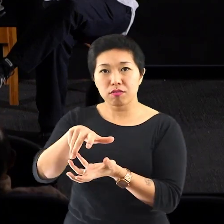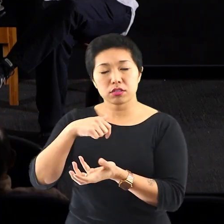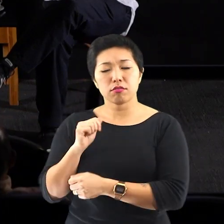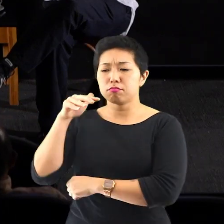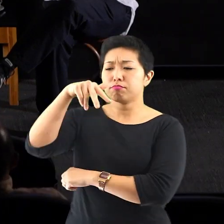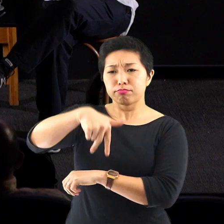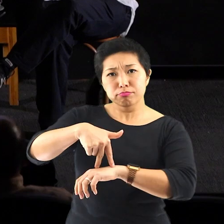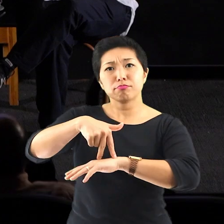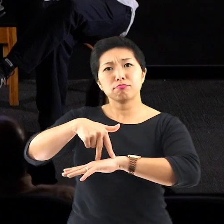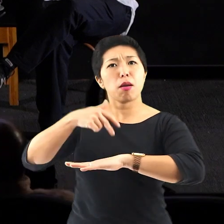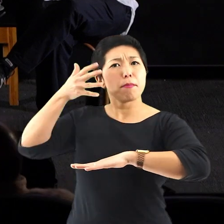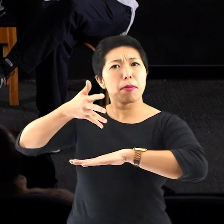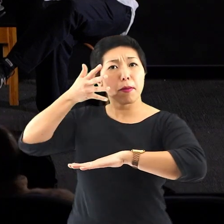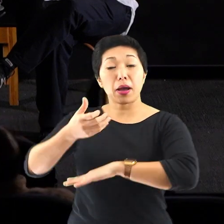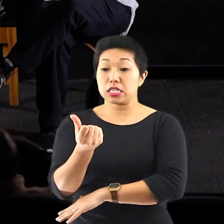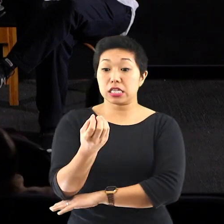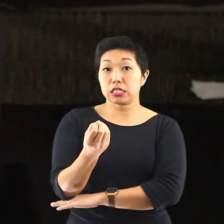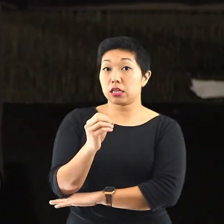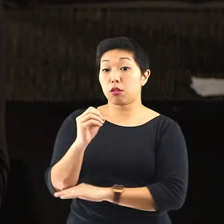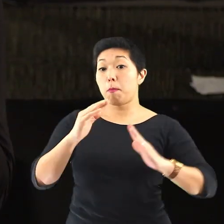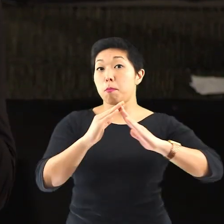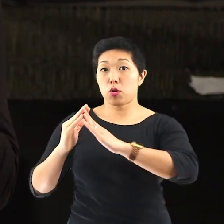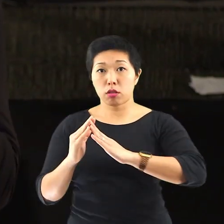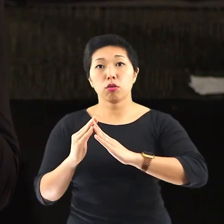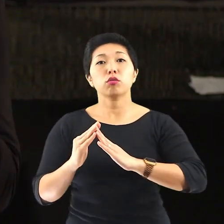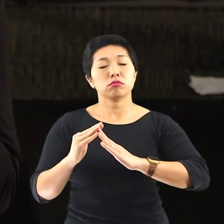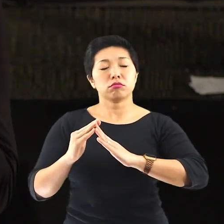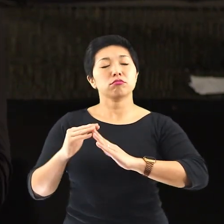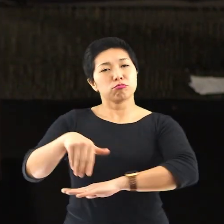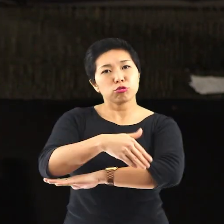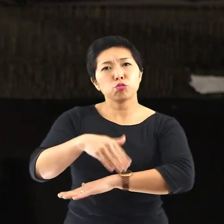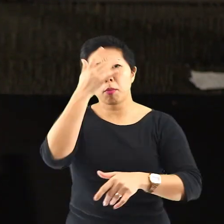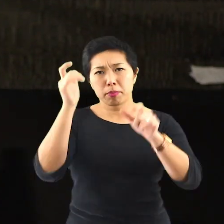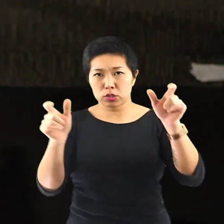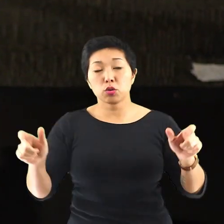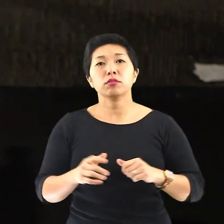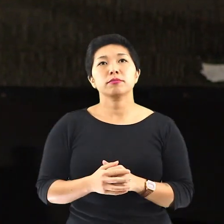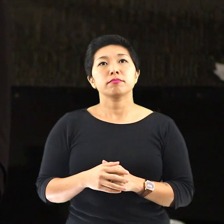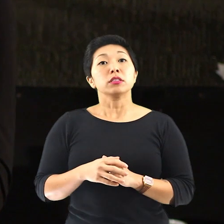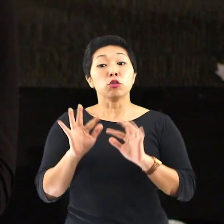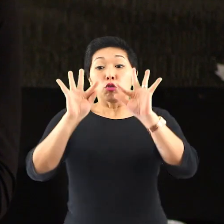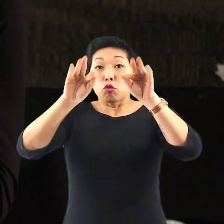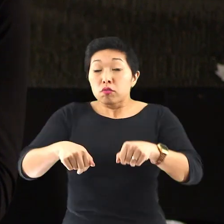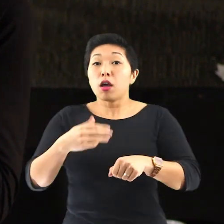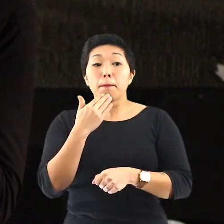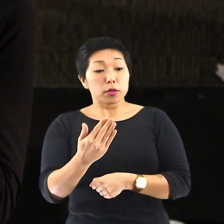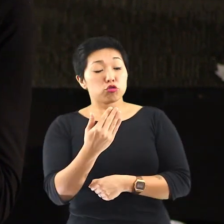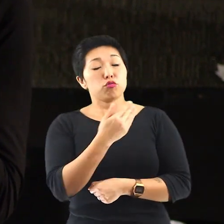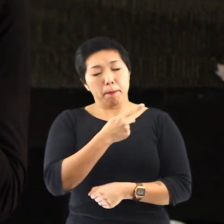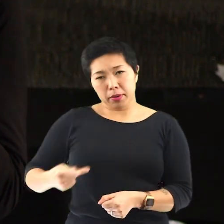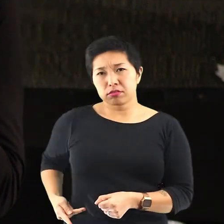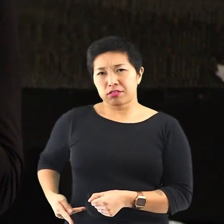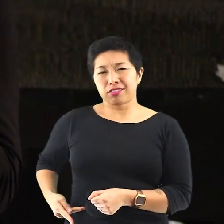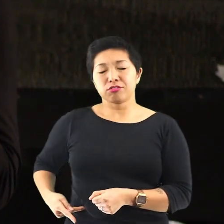para cerca de 60 moradores. Quando terminei, ele falou: nós queremos que escrever uma carta ao presidente, no